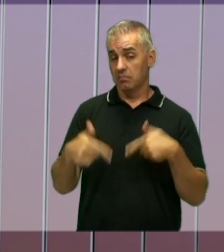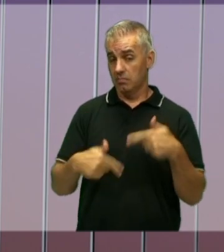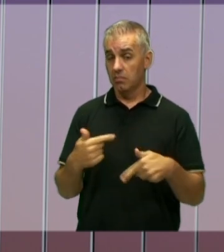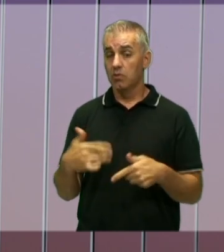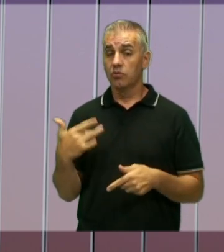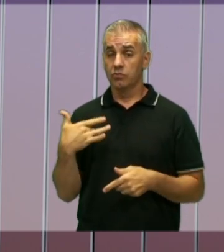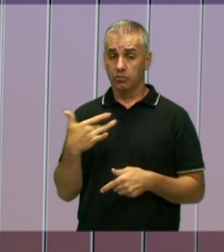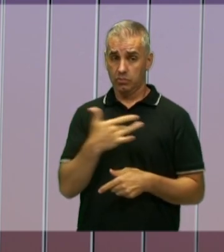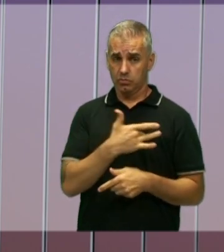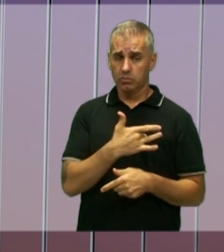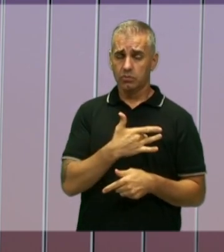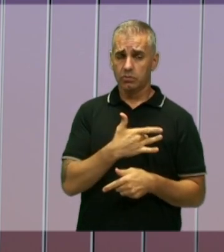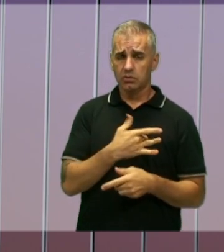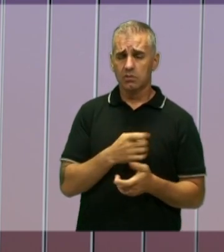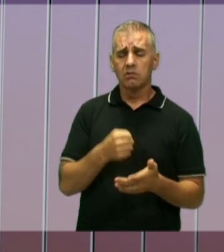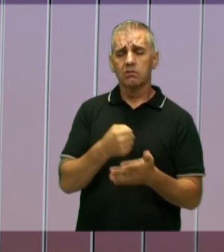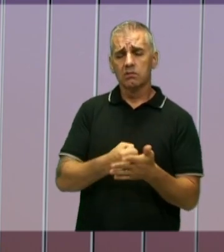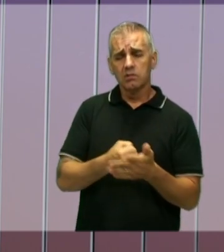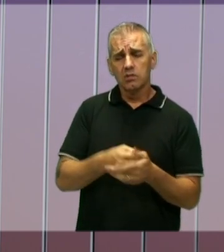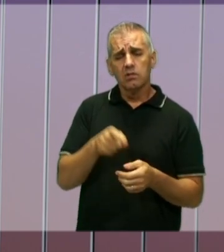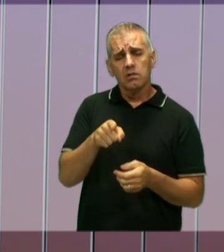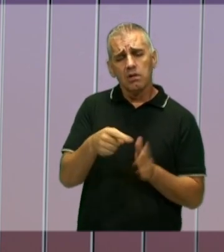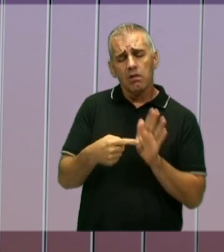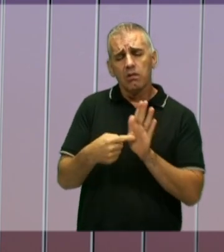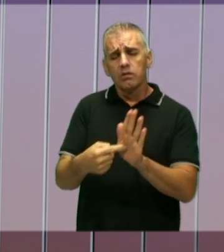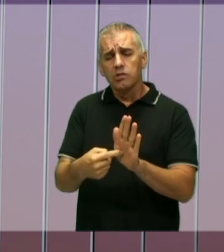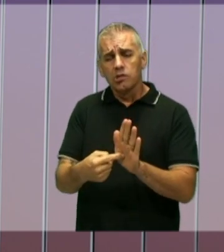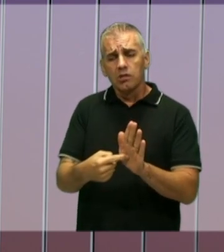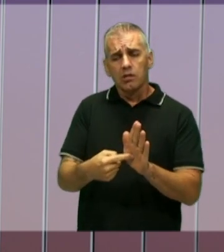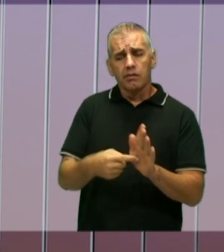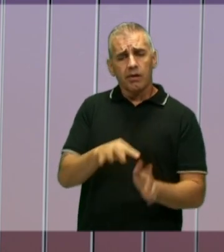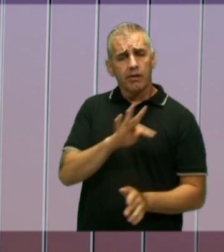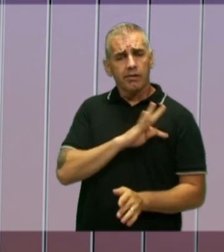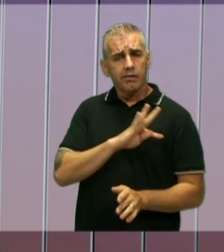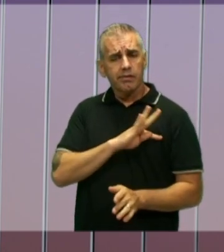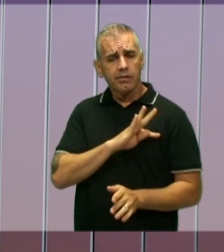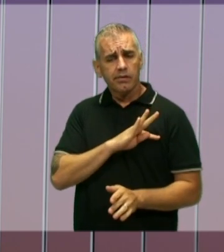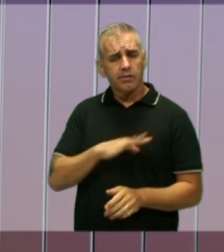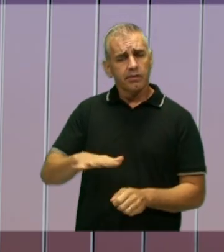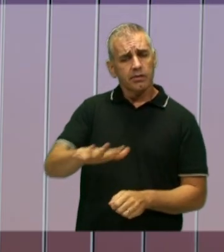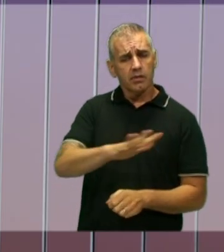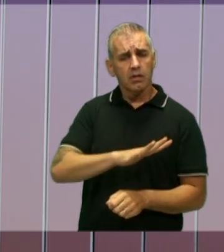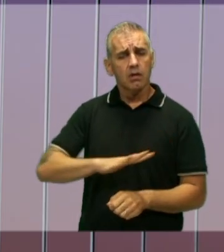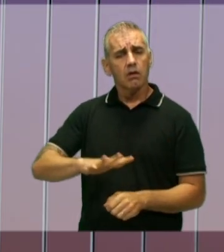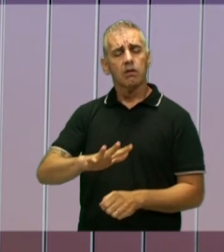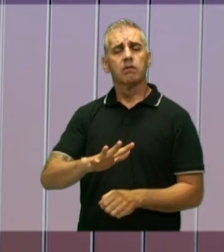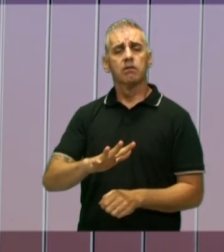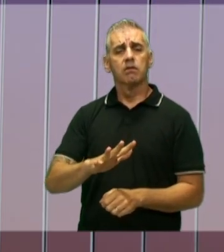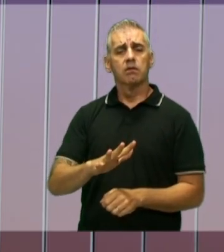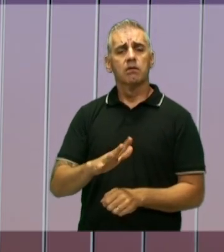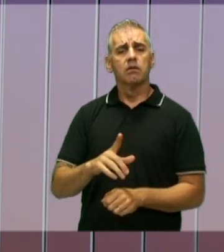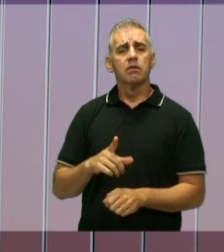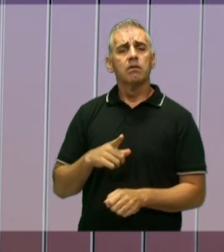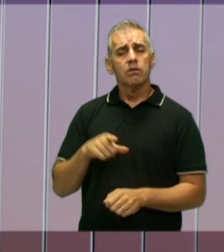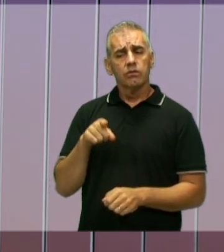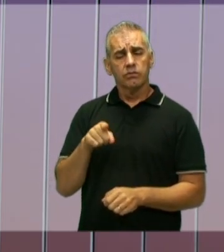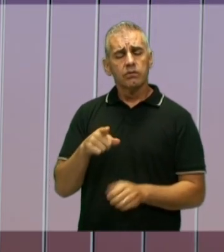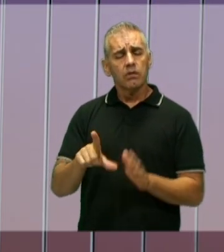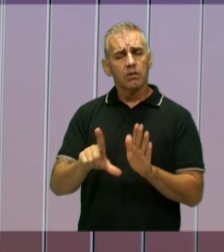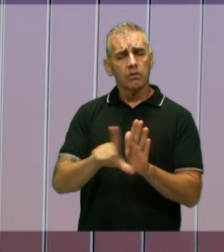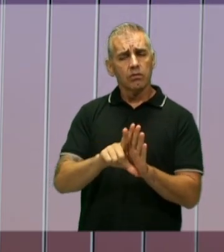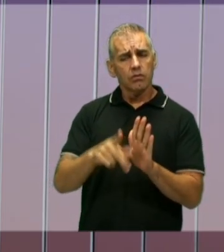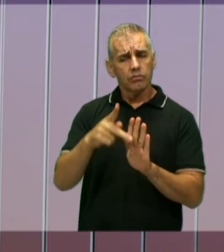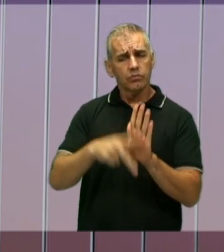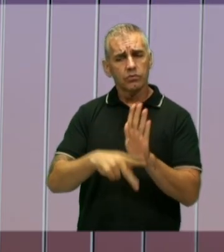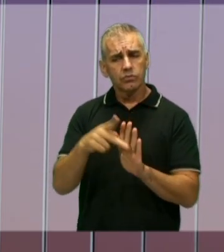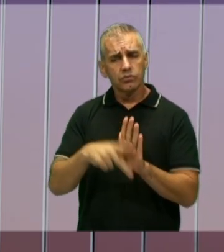eu tento trazer para a política vários aspectos técnicos relacionados à minha área. E um deles é esse, é dar uma